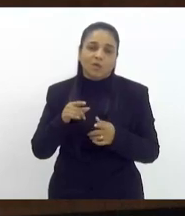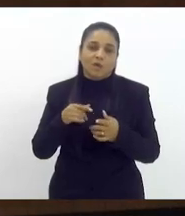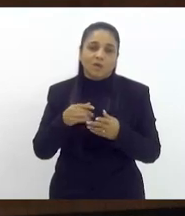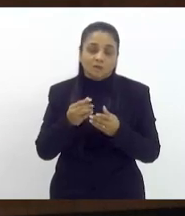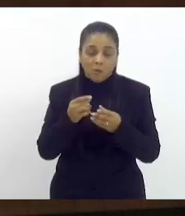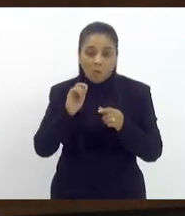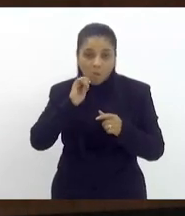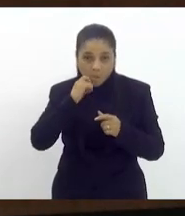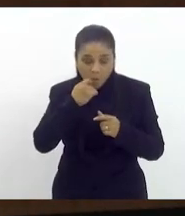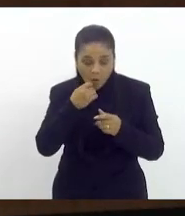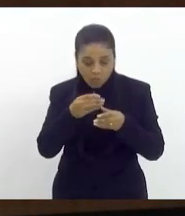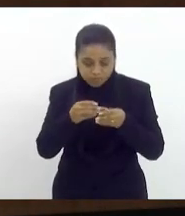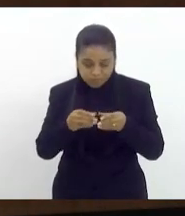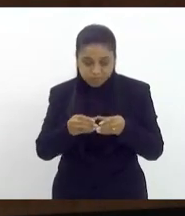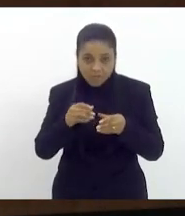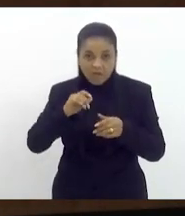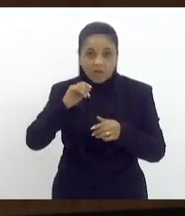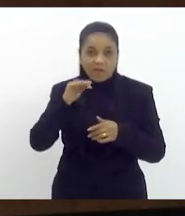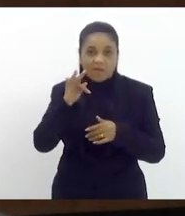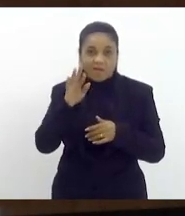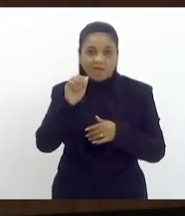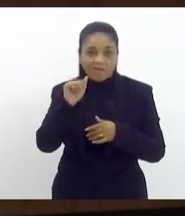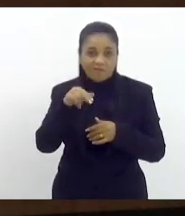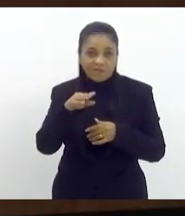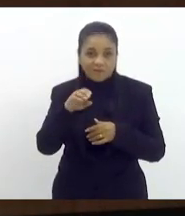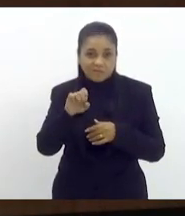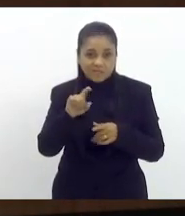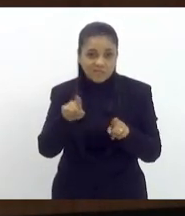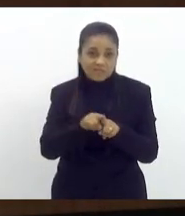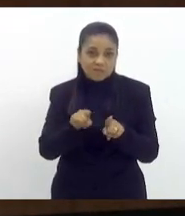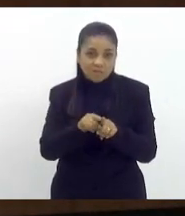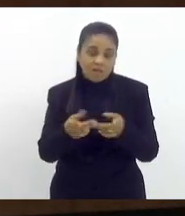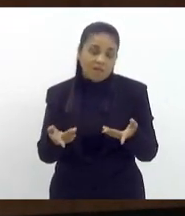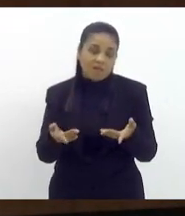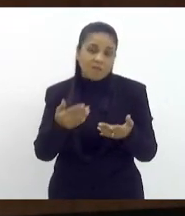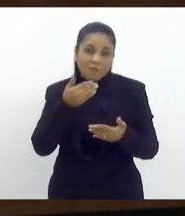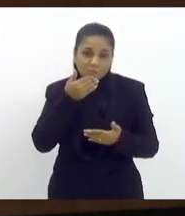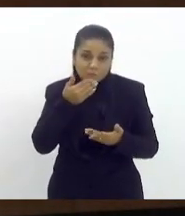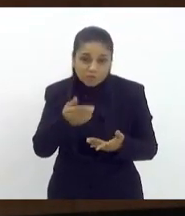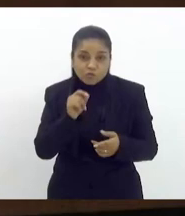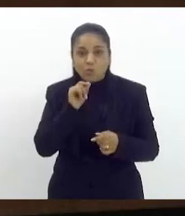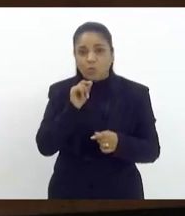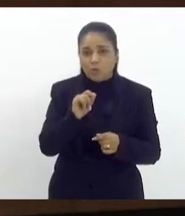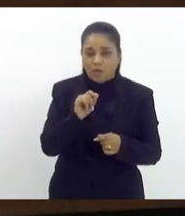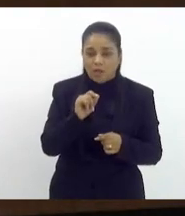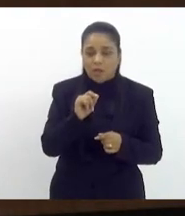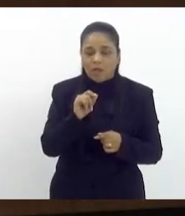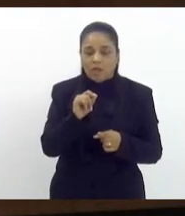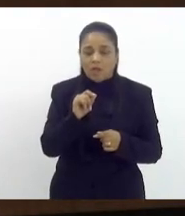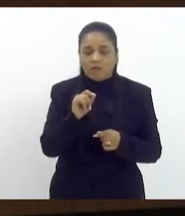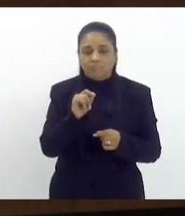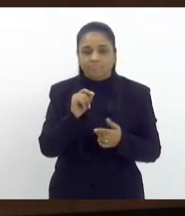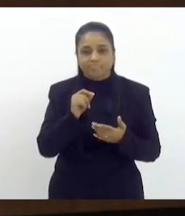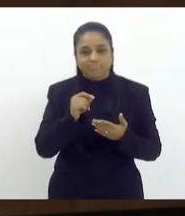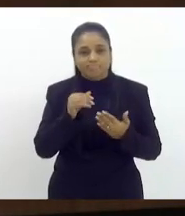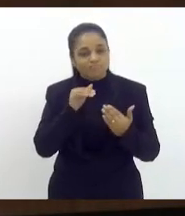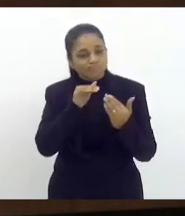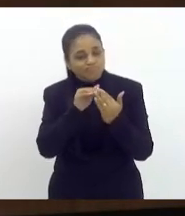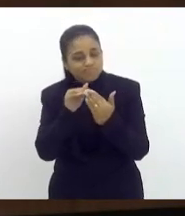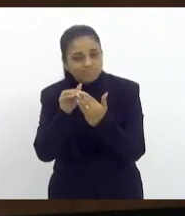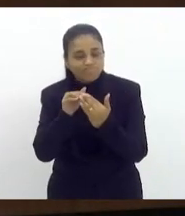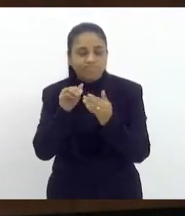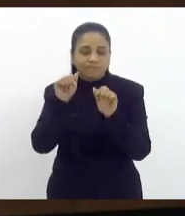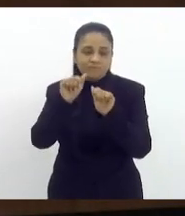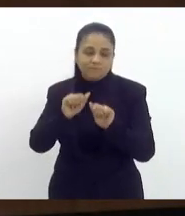francês entrar nisso Presidente então o pedido é para que a gente pudesse chegar numa consideração com essas